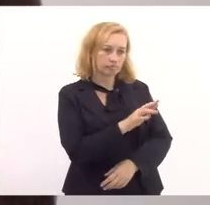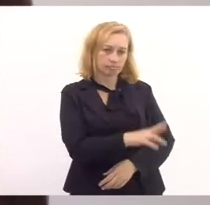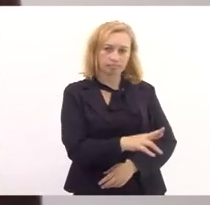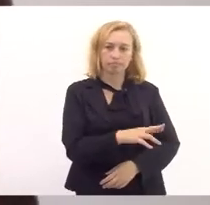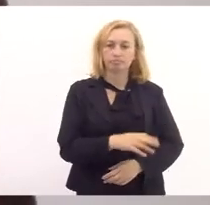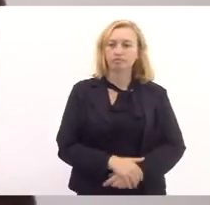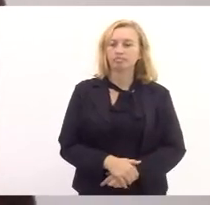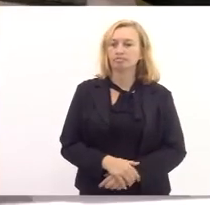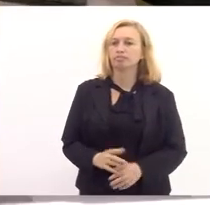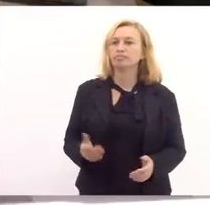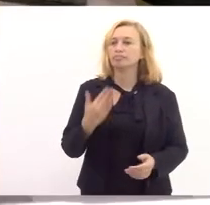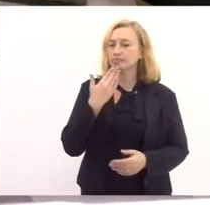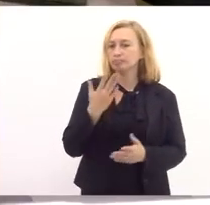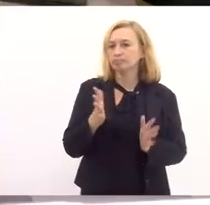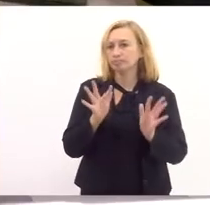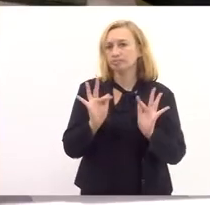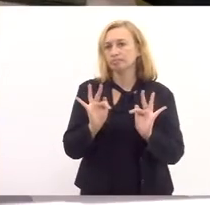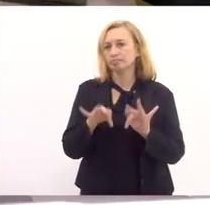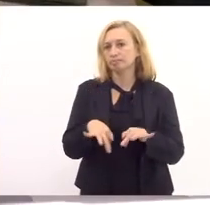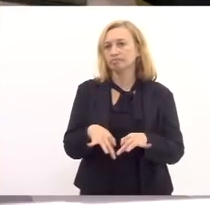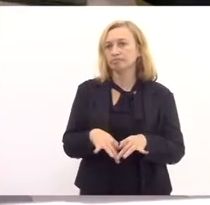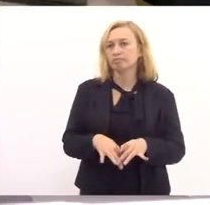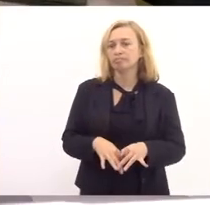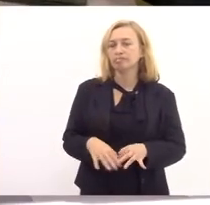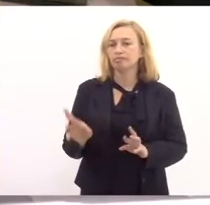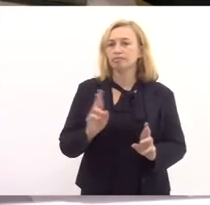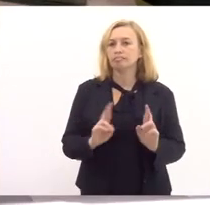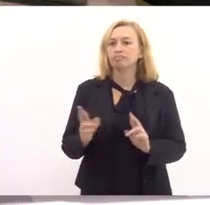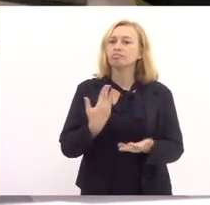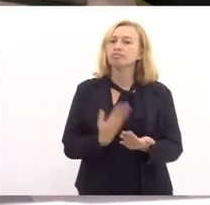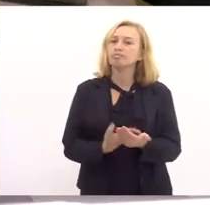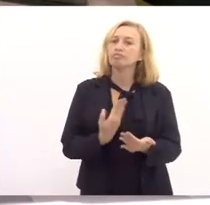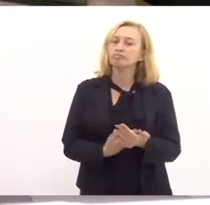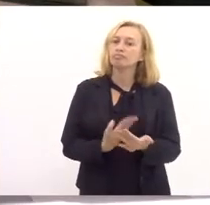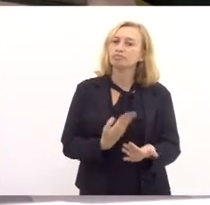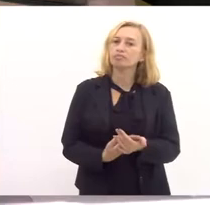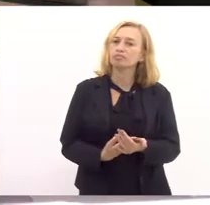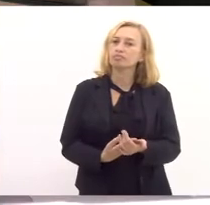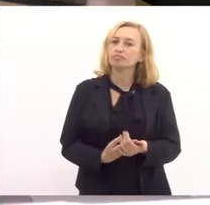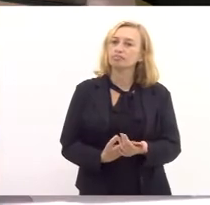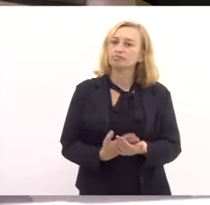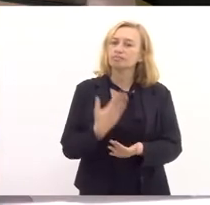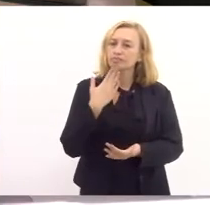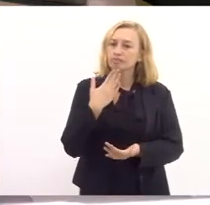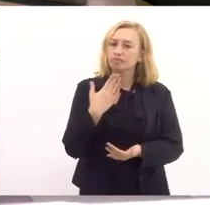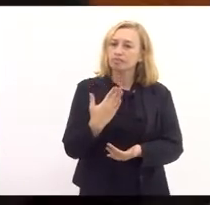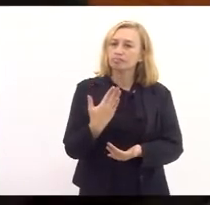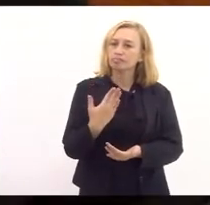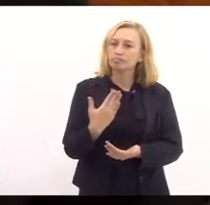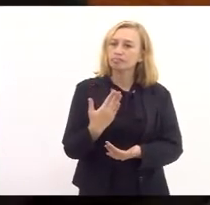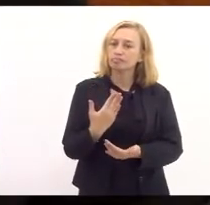E, apenas para finalizar, deputado, em relação ao estudo que Vossa Excelência se referiu,